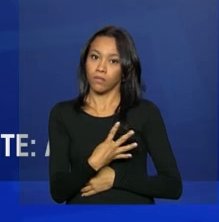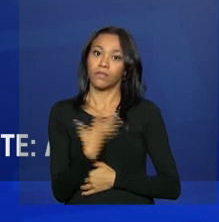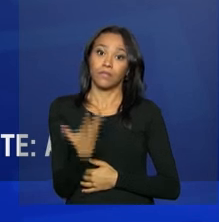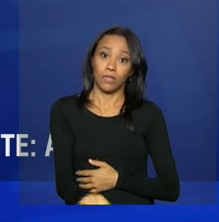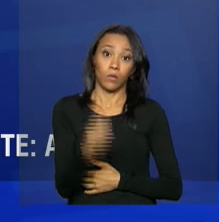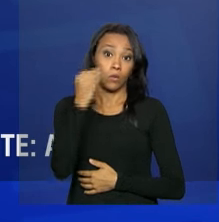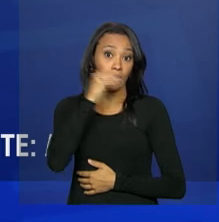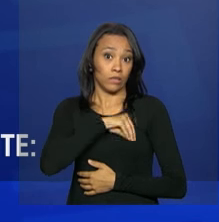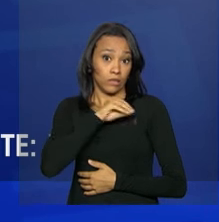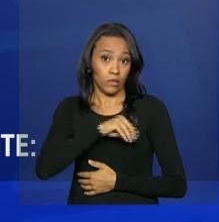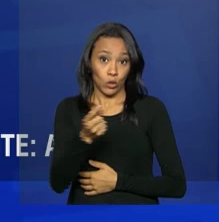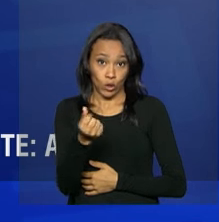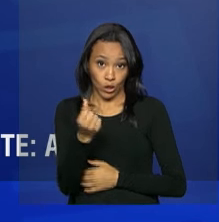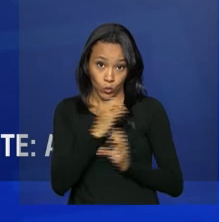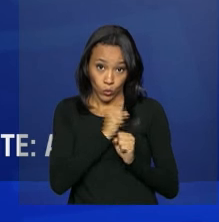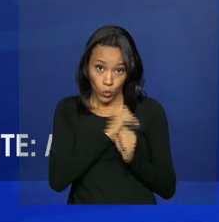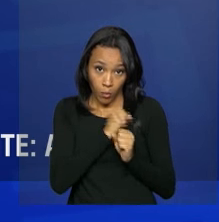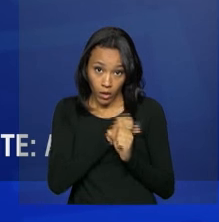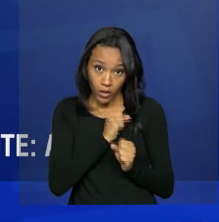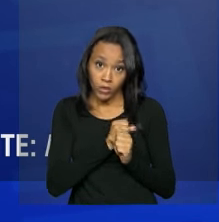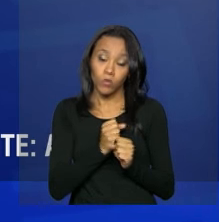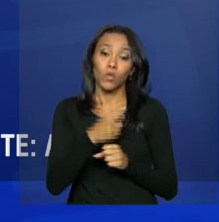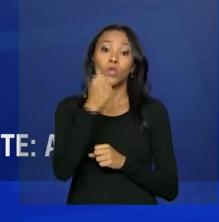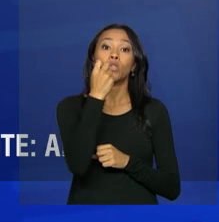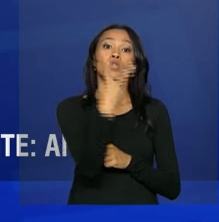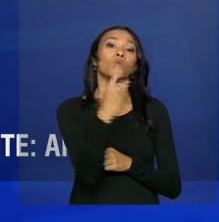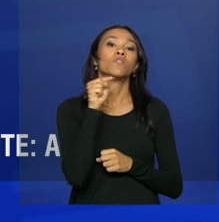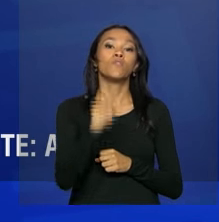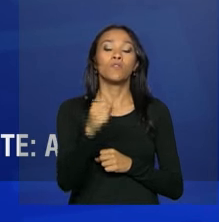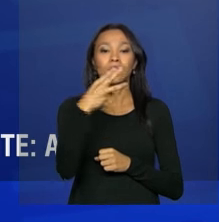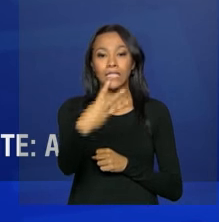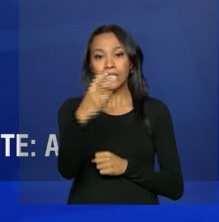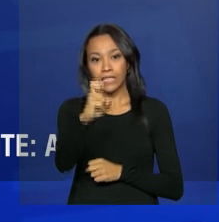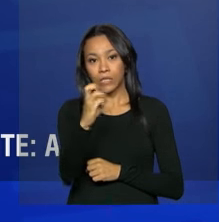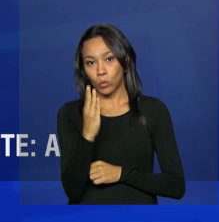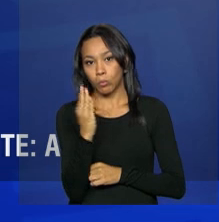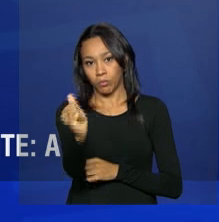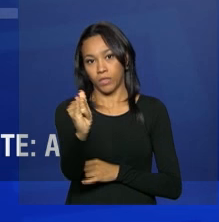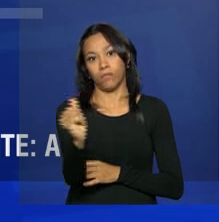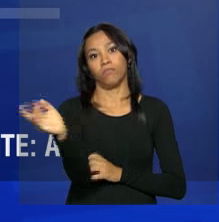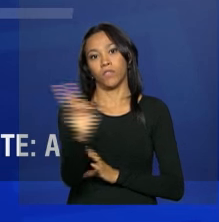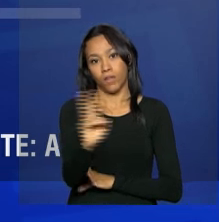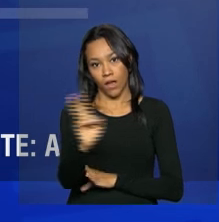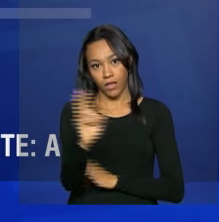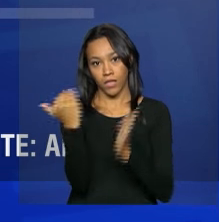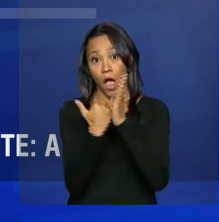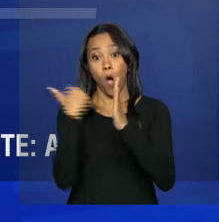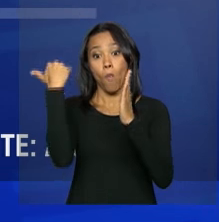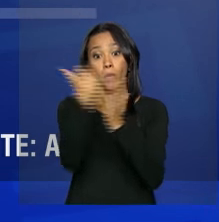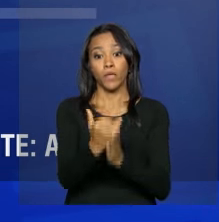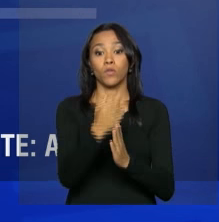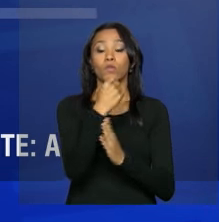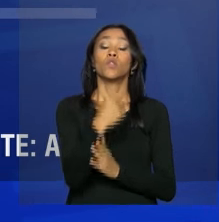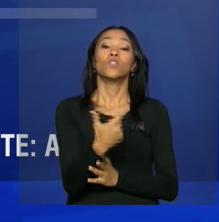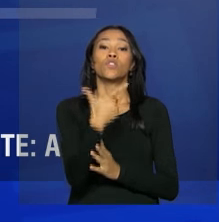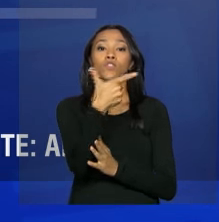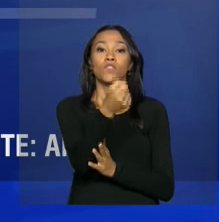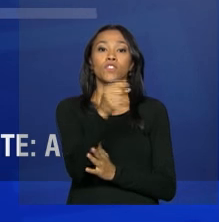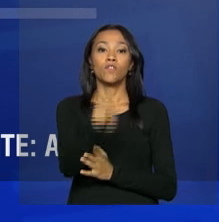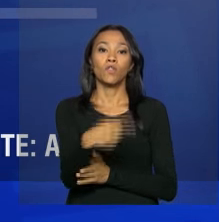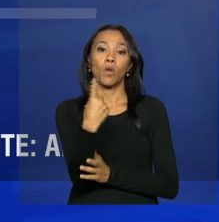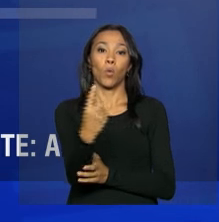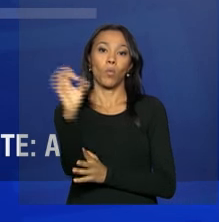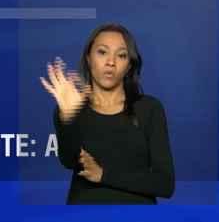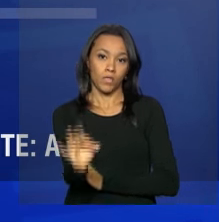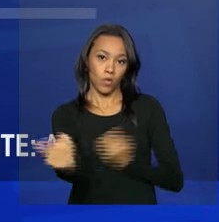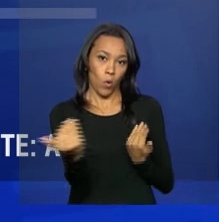renda gerada nas bilheterias chegou a 2,35 bilhões de reais, aumento de 20,1% em